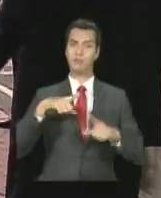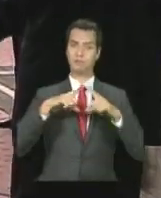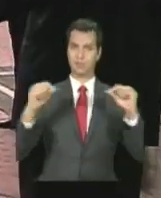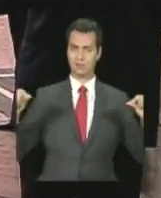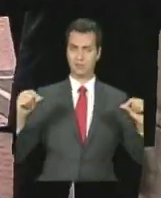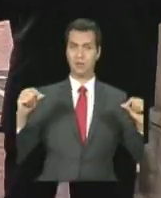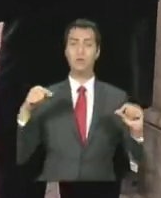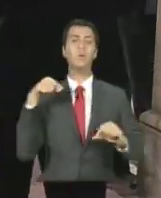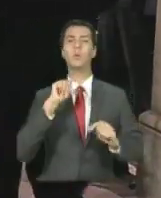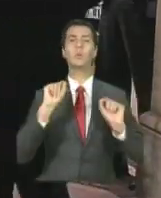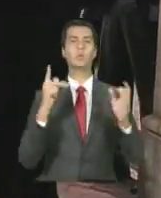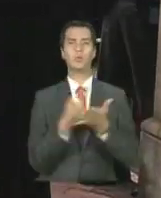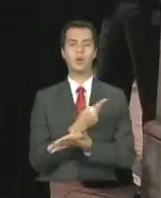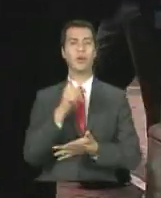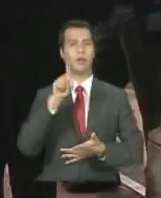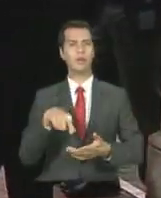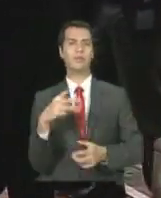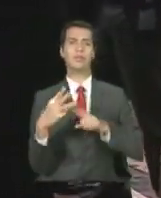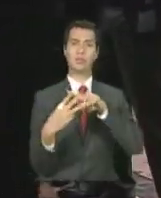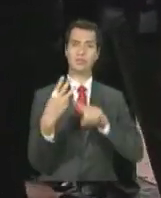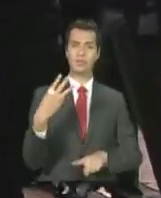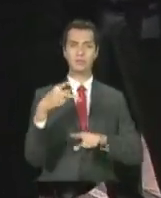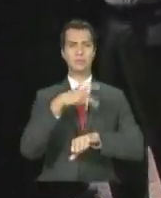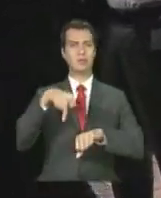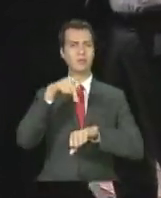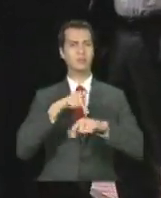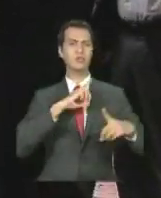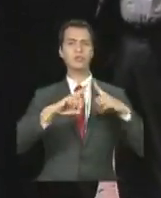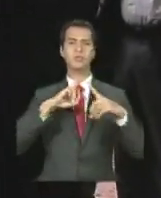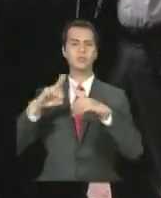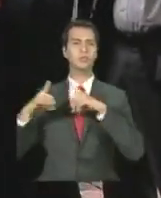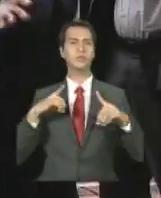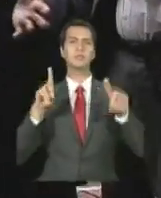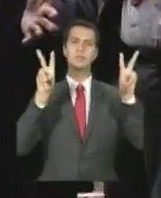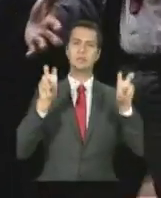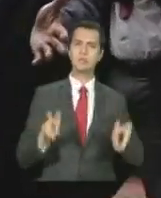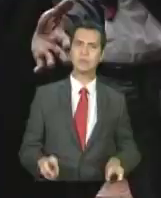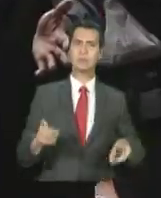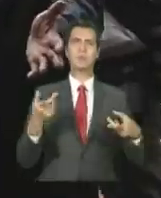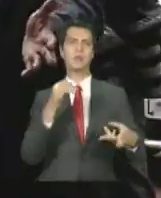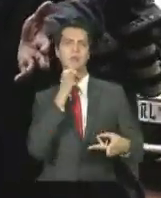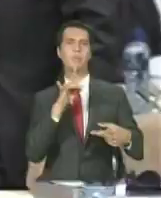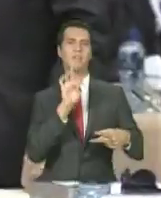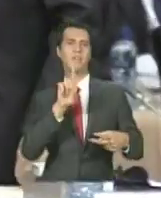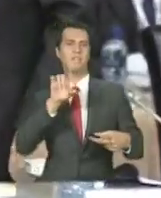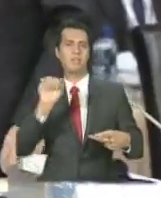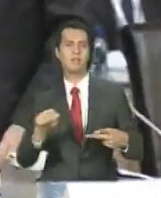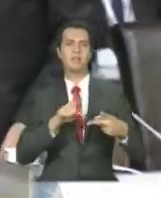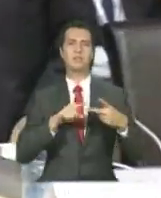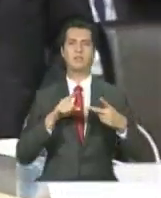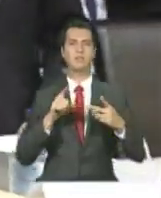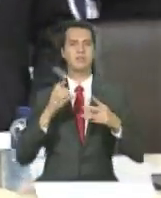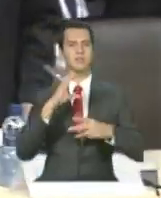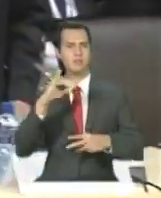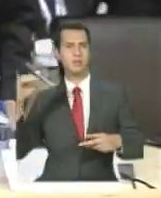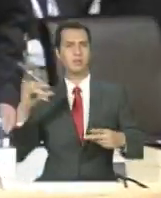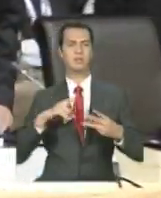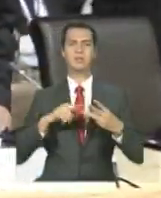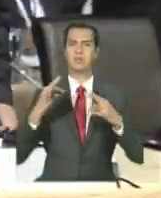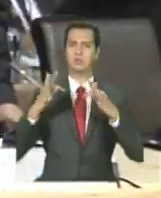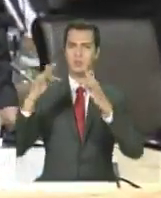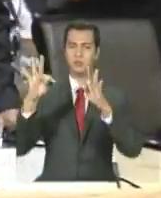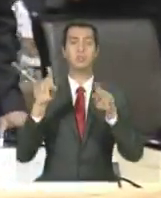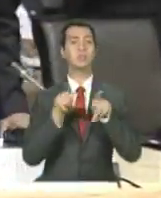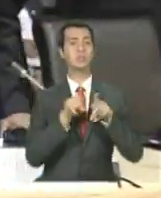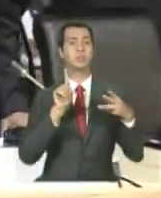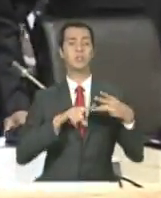de temas como a defesa, energia e ciência e tecnologia, e a instalação do Fundo IBAS para o enfrentamento da fome e da